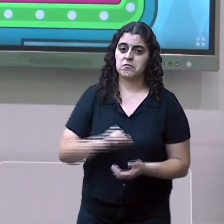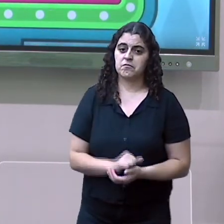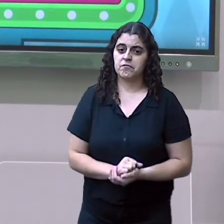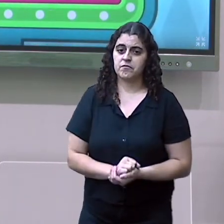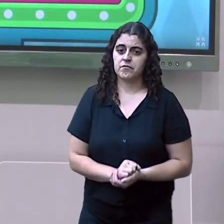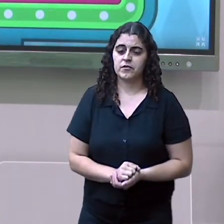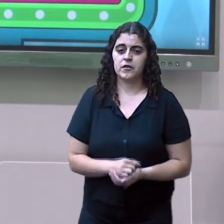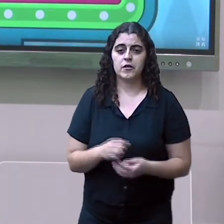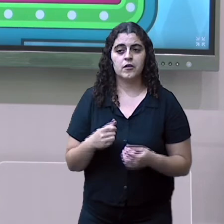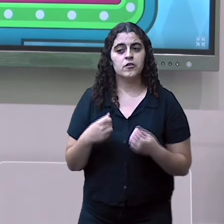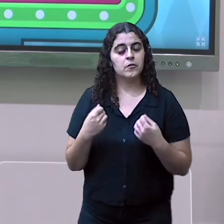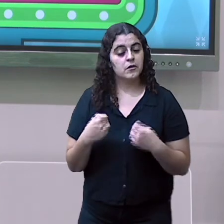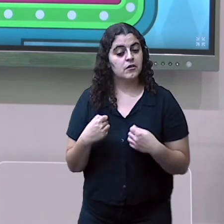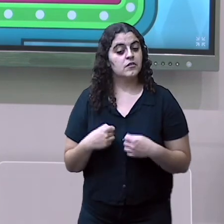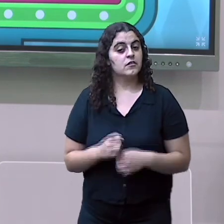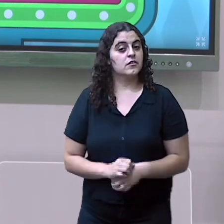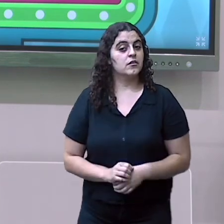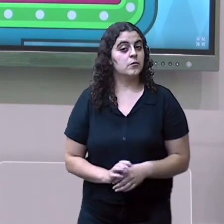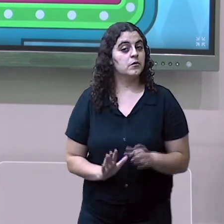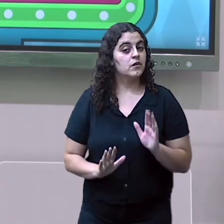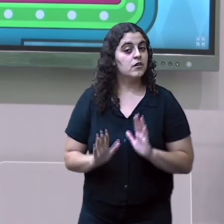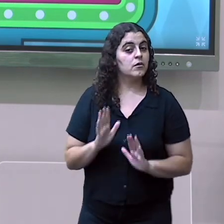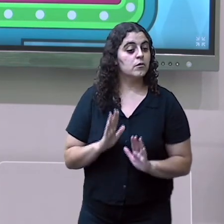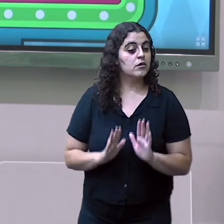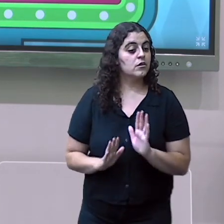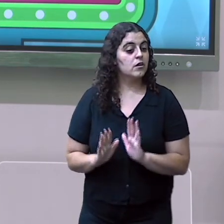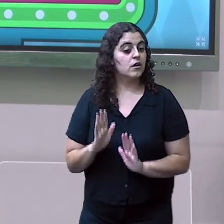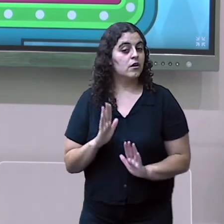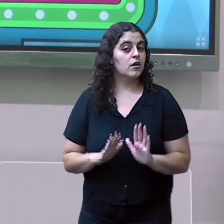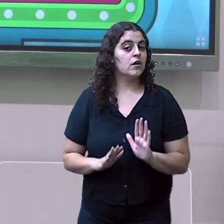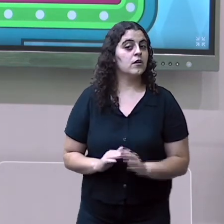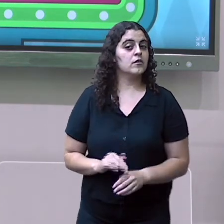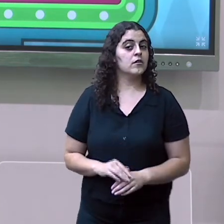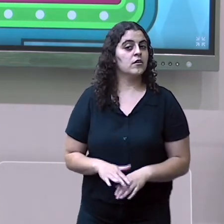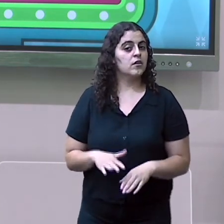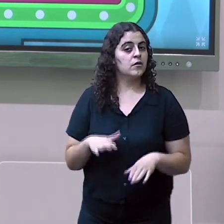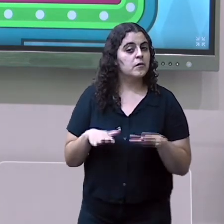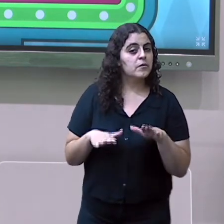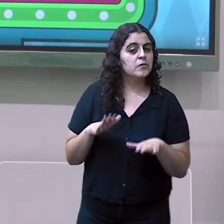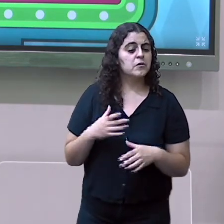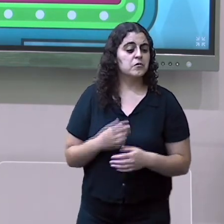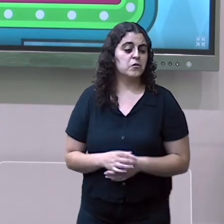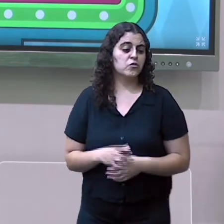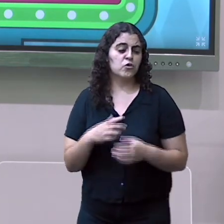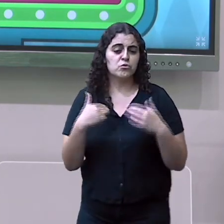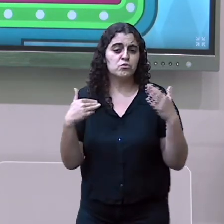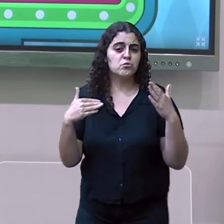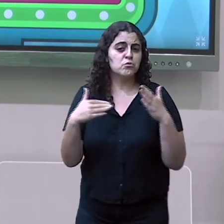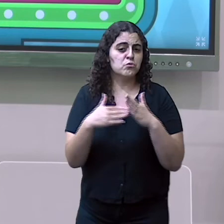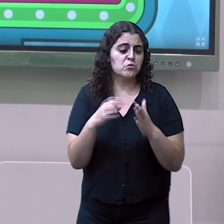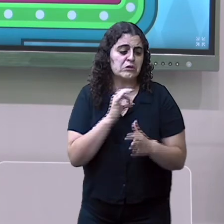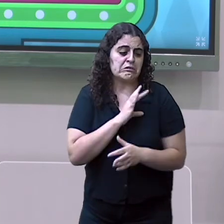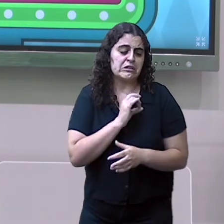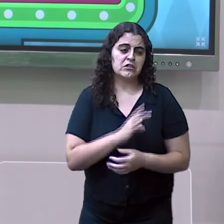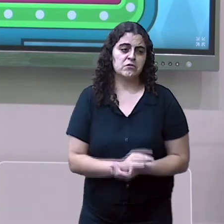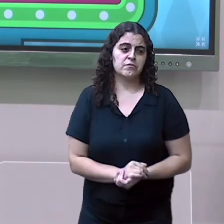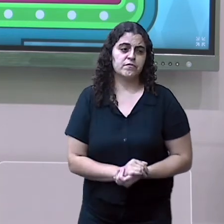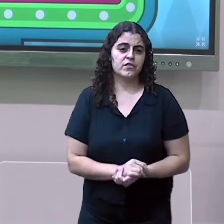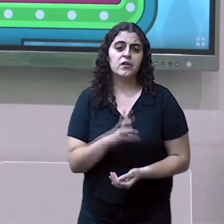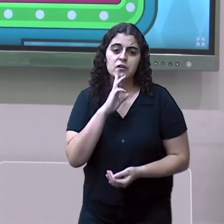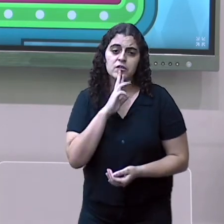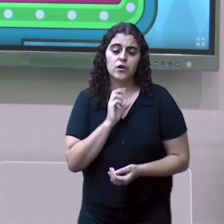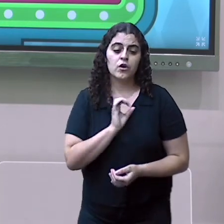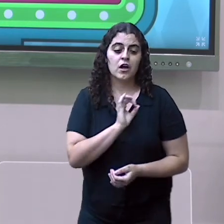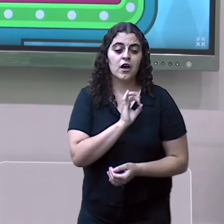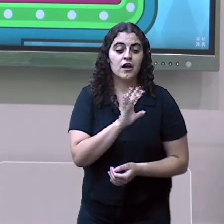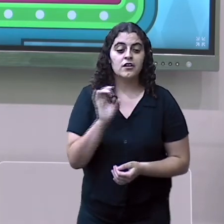né? Nós temos que aí moderar esse sentimento. Não precisa ter medo de tudo, né? Tudo tem uma